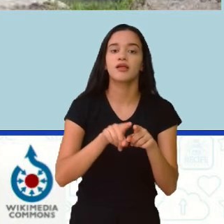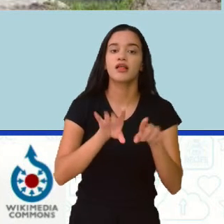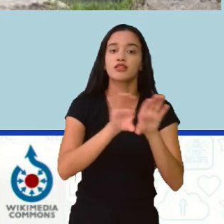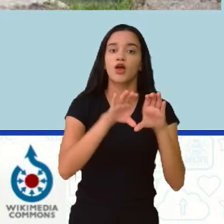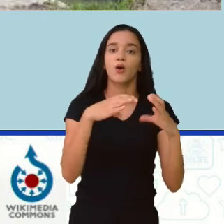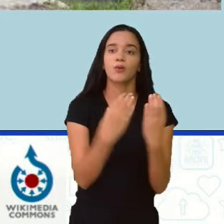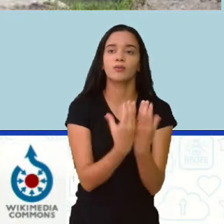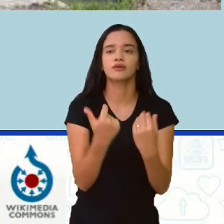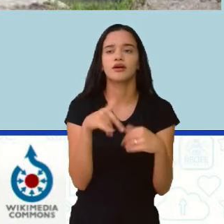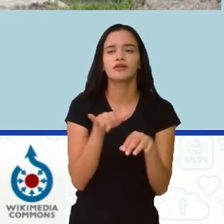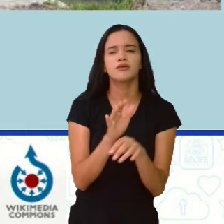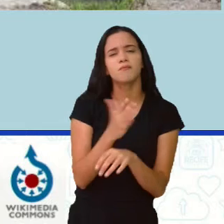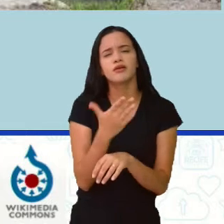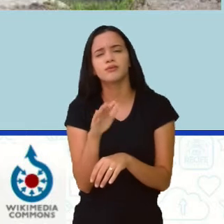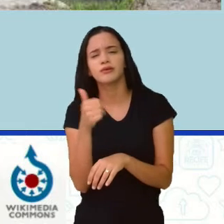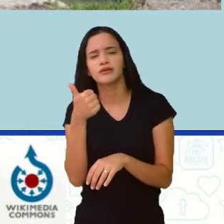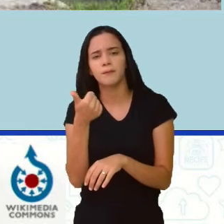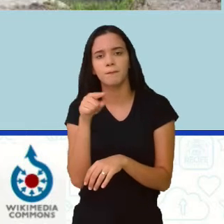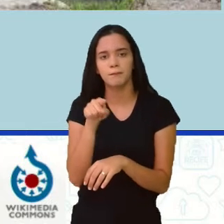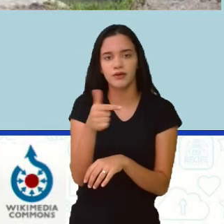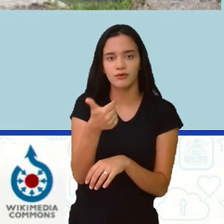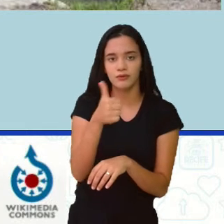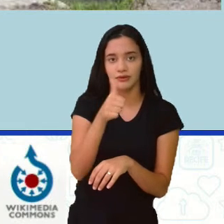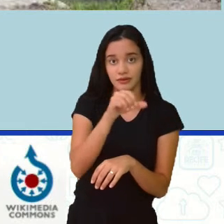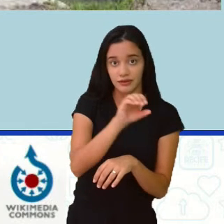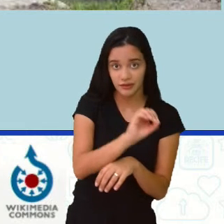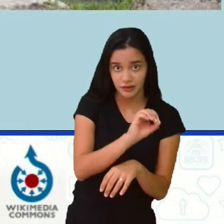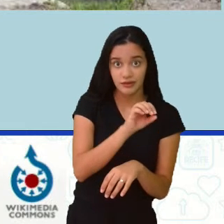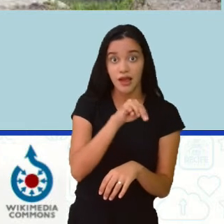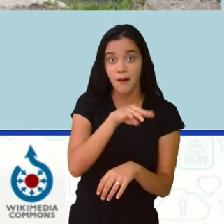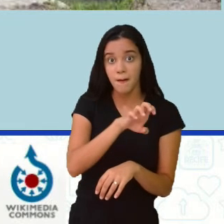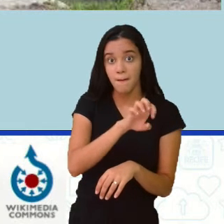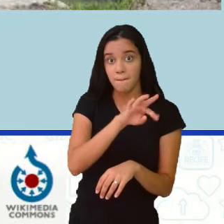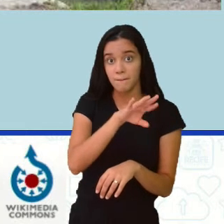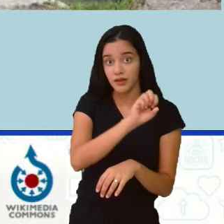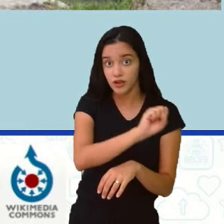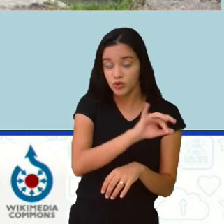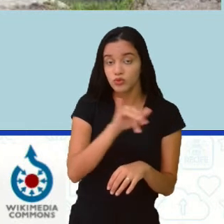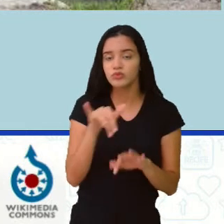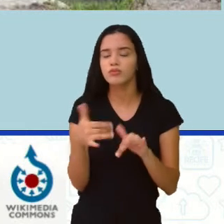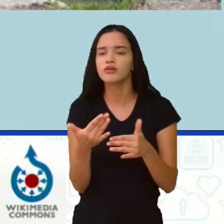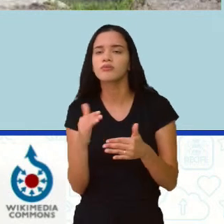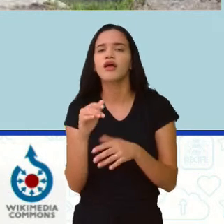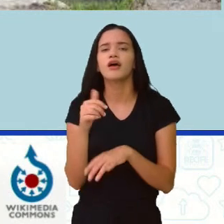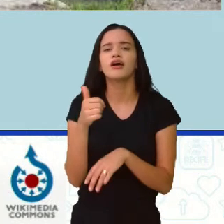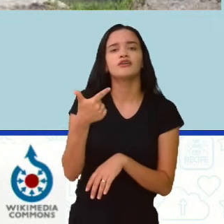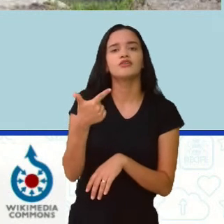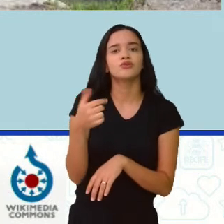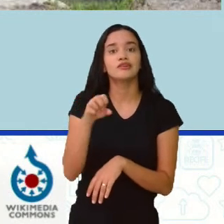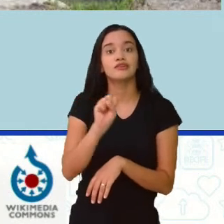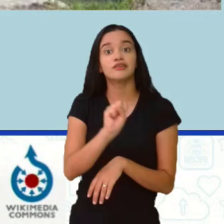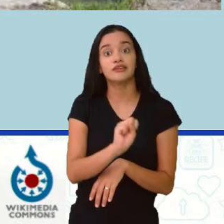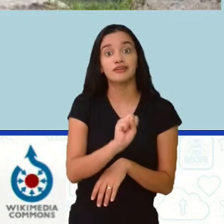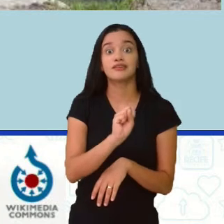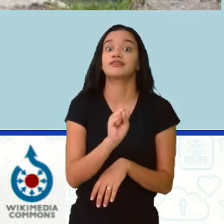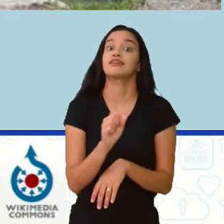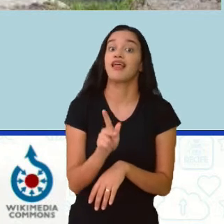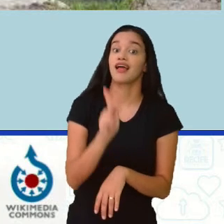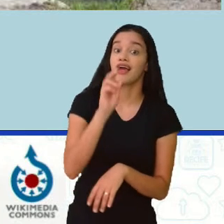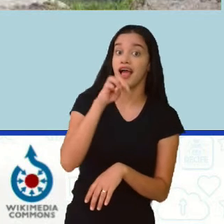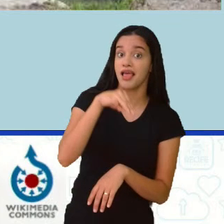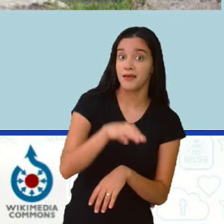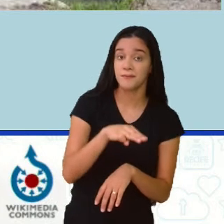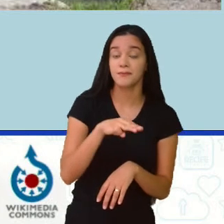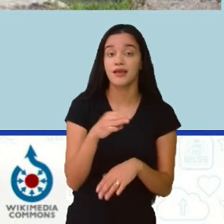uma altitude de 1.100 metros. E ele percorre uma extensão total de cerca de 280 quilômetros até